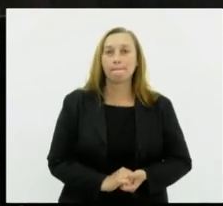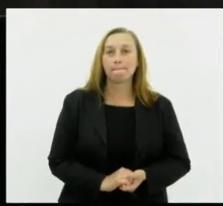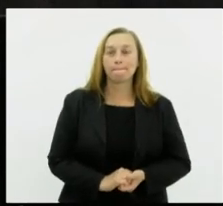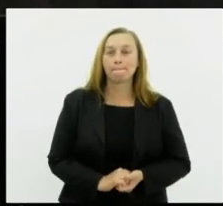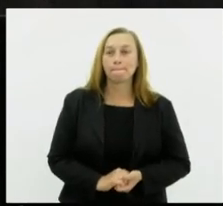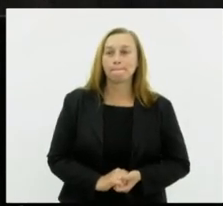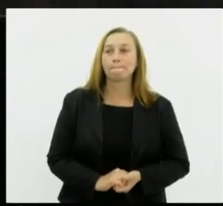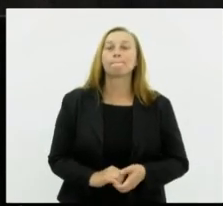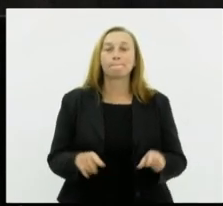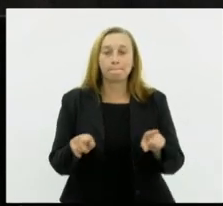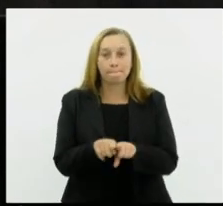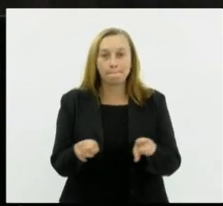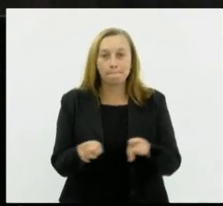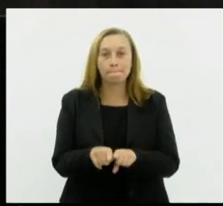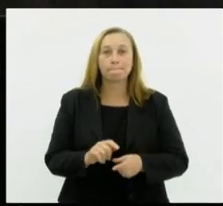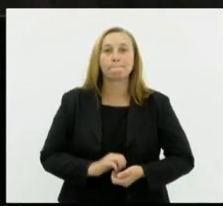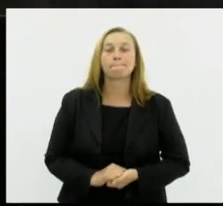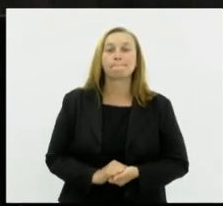estava também